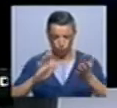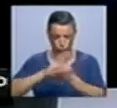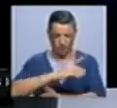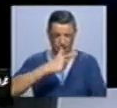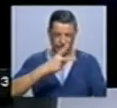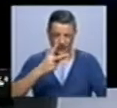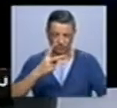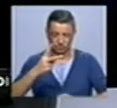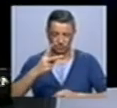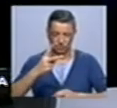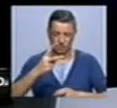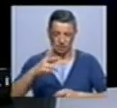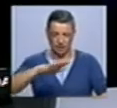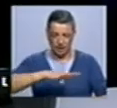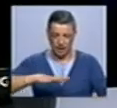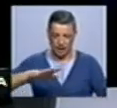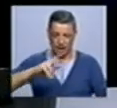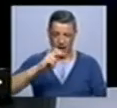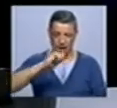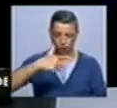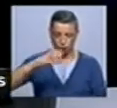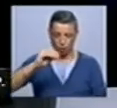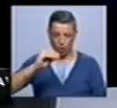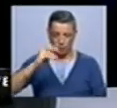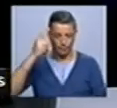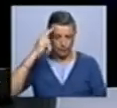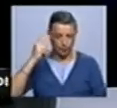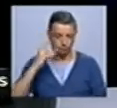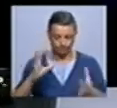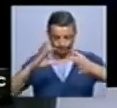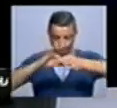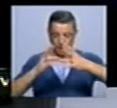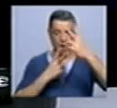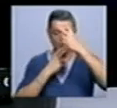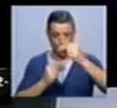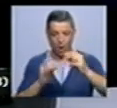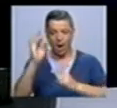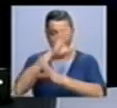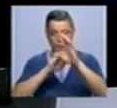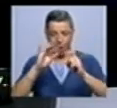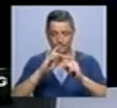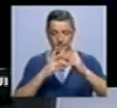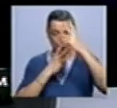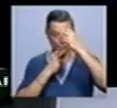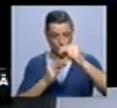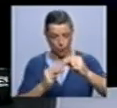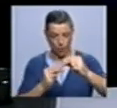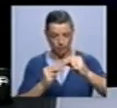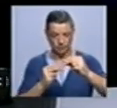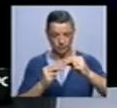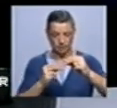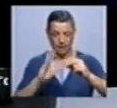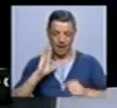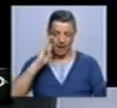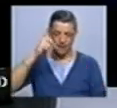interessantes, revelações na área da astrobiologia e relacionadas com a Lua Europa. Portanto, amanhã provavelmente vamos ver em muita da comunicação